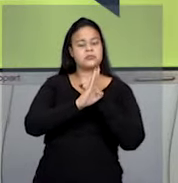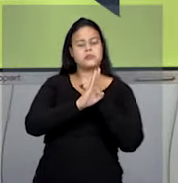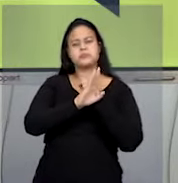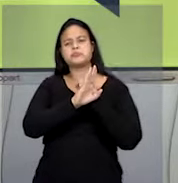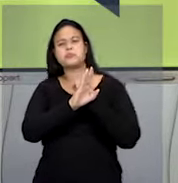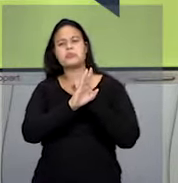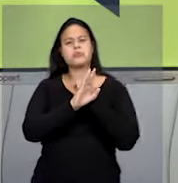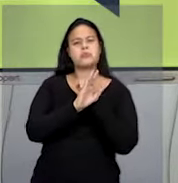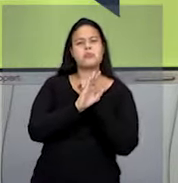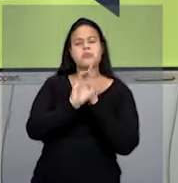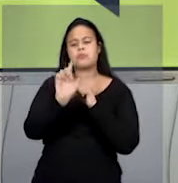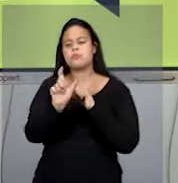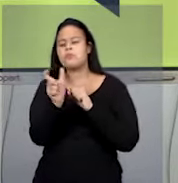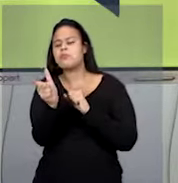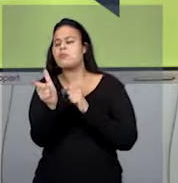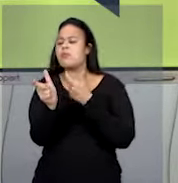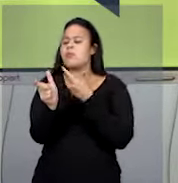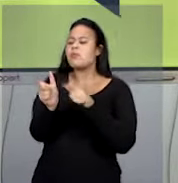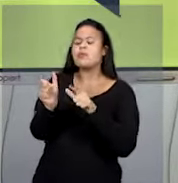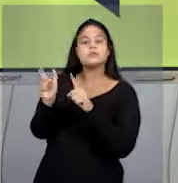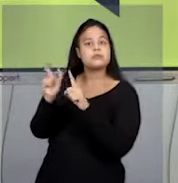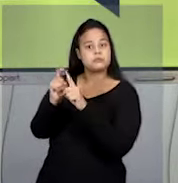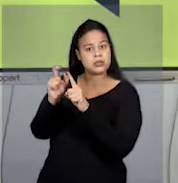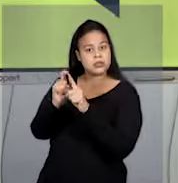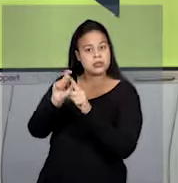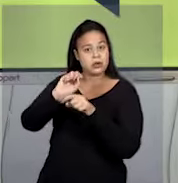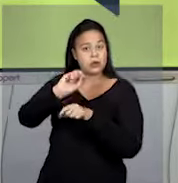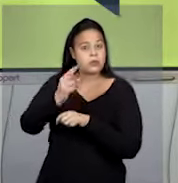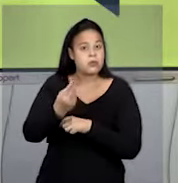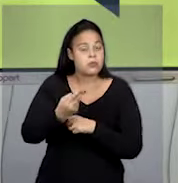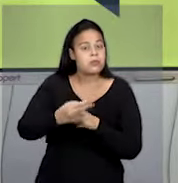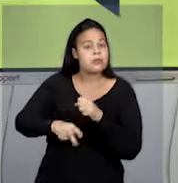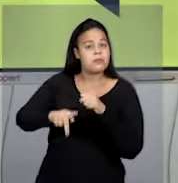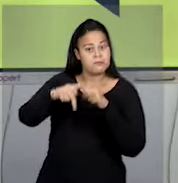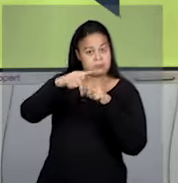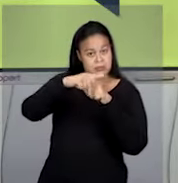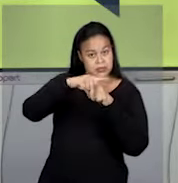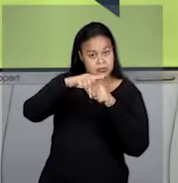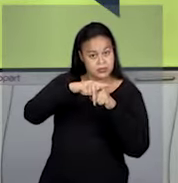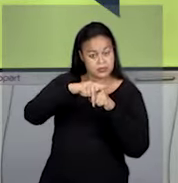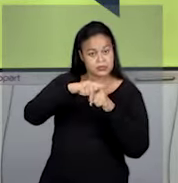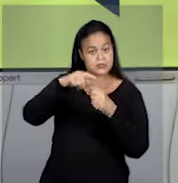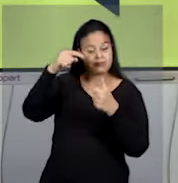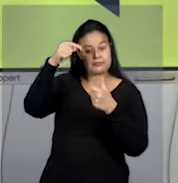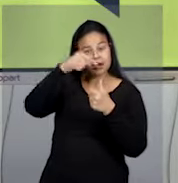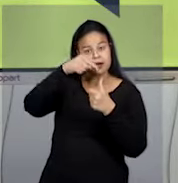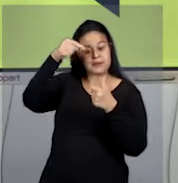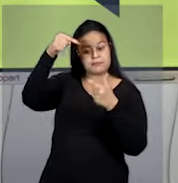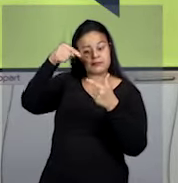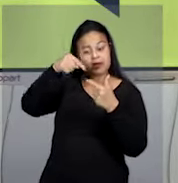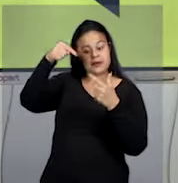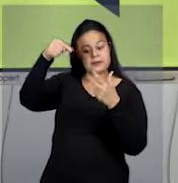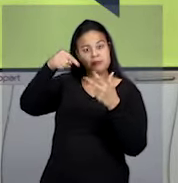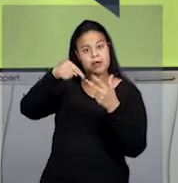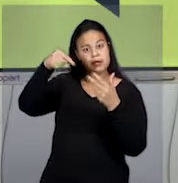ou pronominais, o uso de pronomes anafóricos, pessoais,